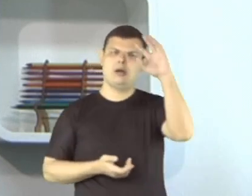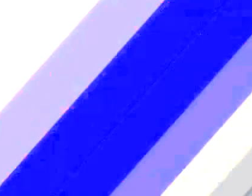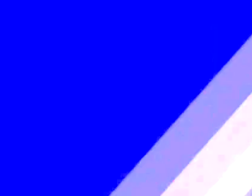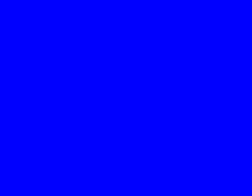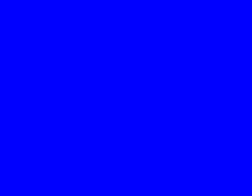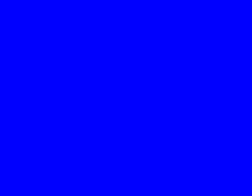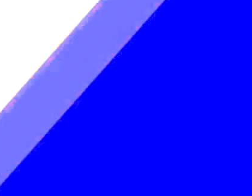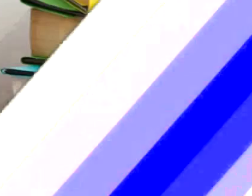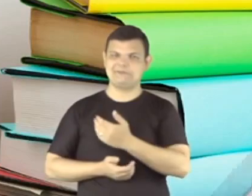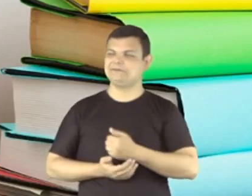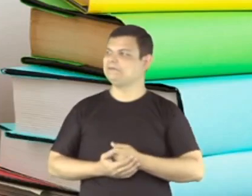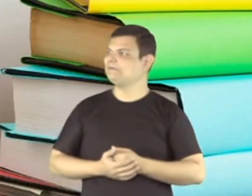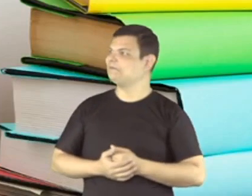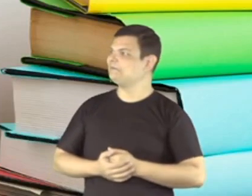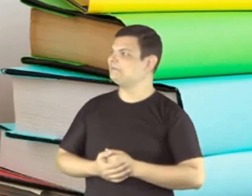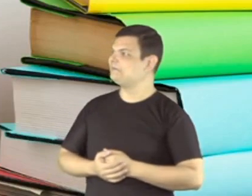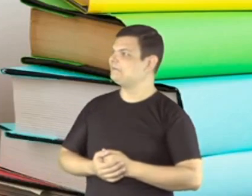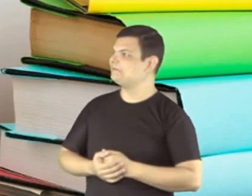trabalhar hoje.